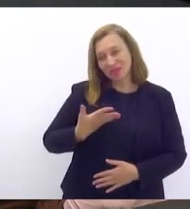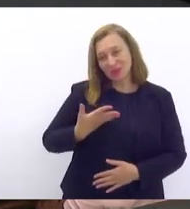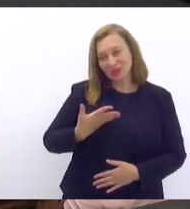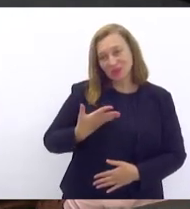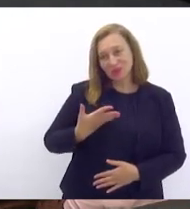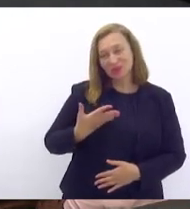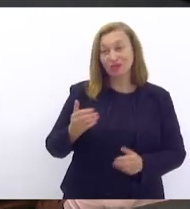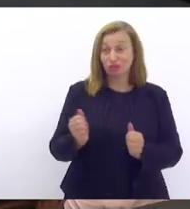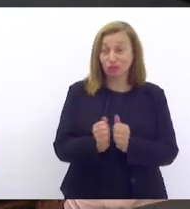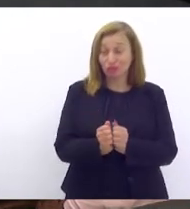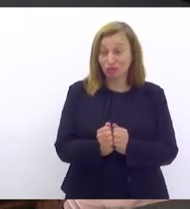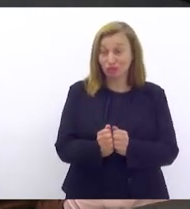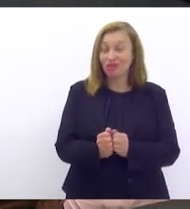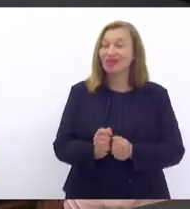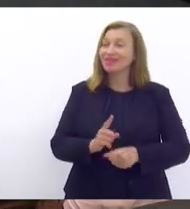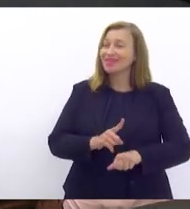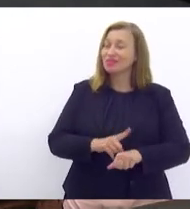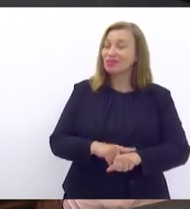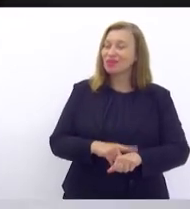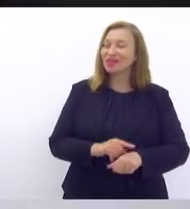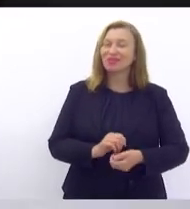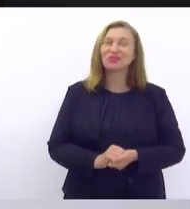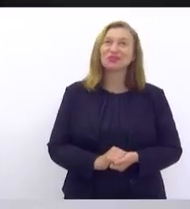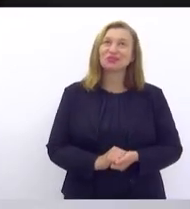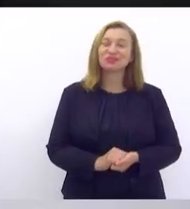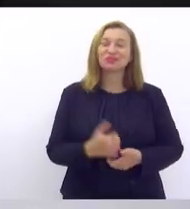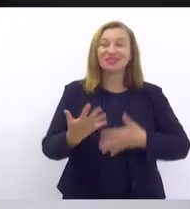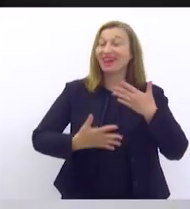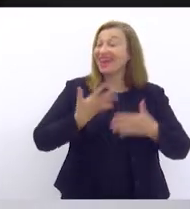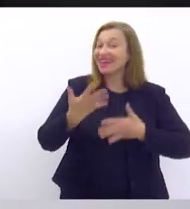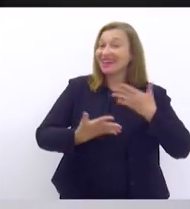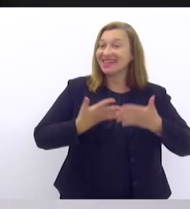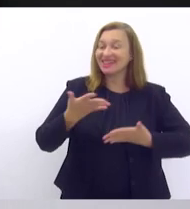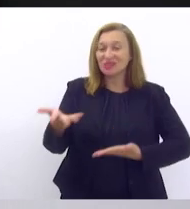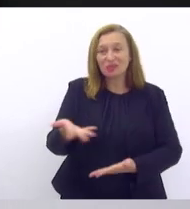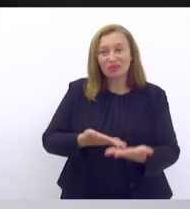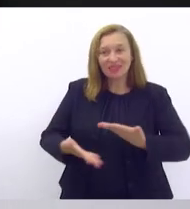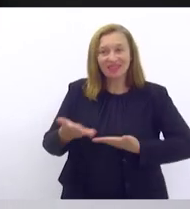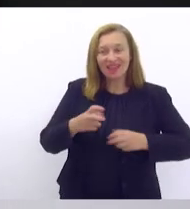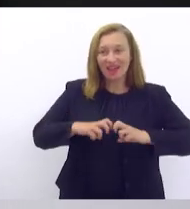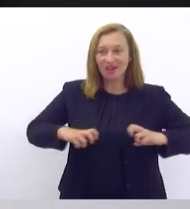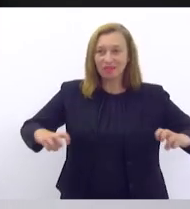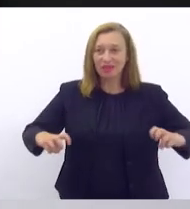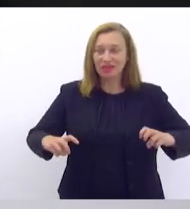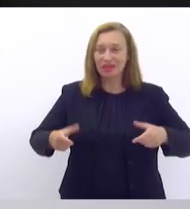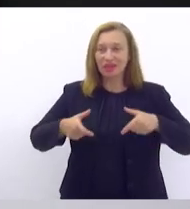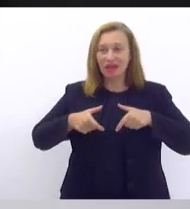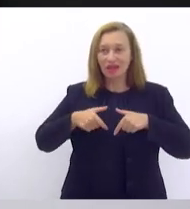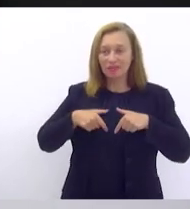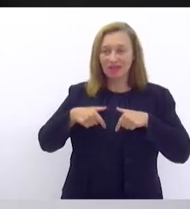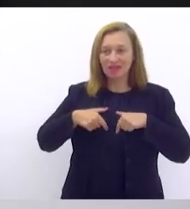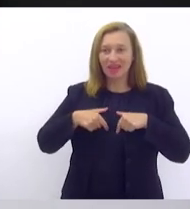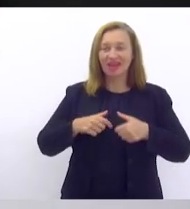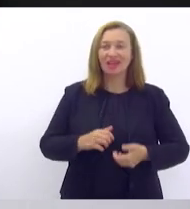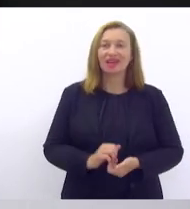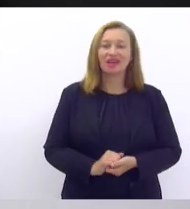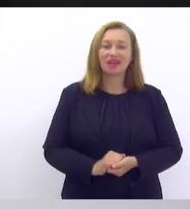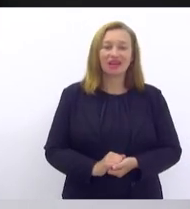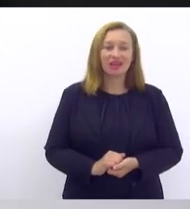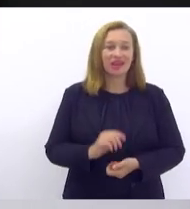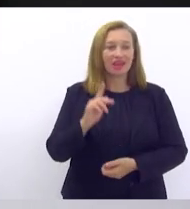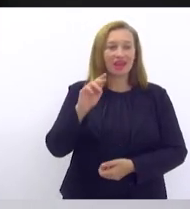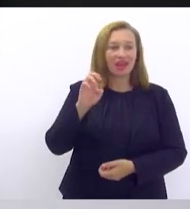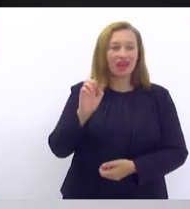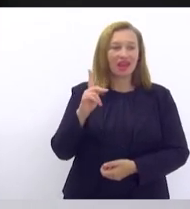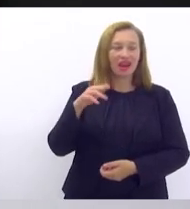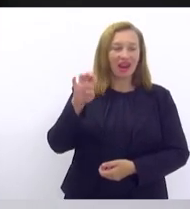aqui comigo, tendo essa alegria de compartilhar a mesa. Eu queria agraciar, então, com a medalha Helena Guerra, os nossos queridos